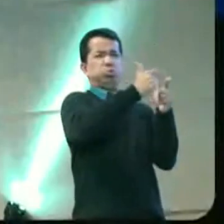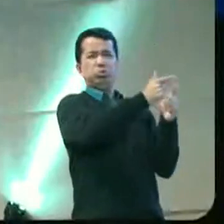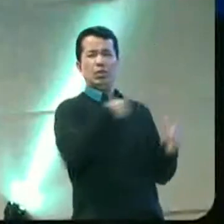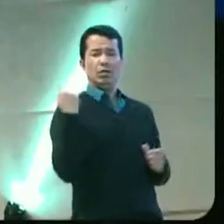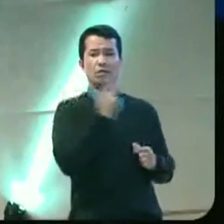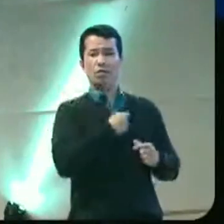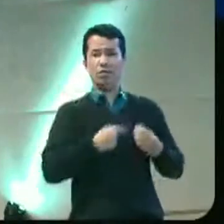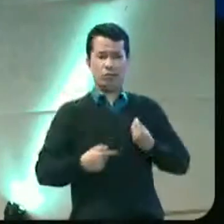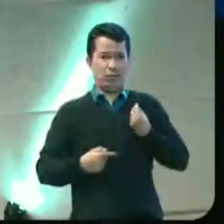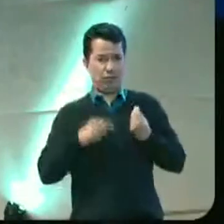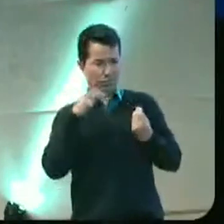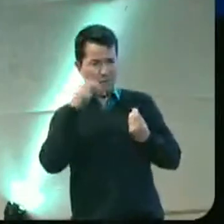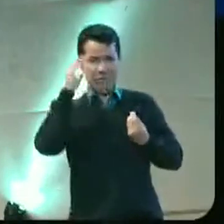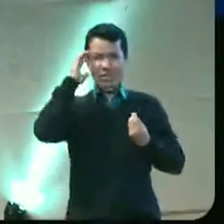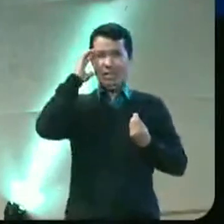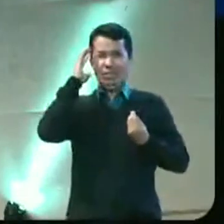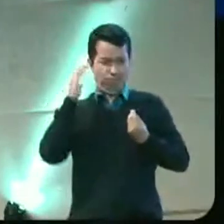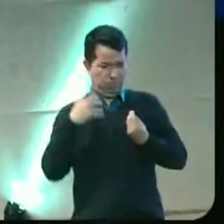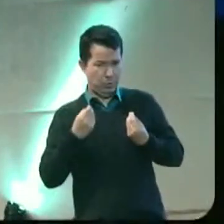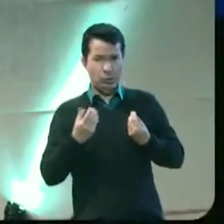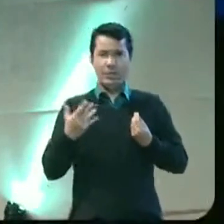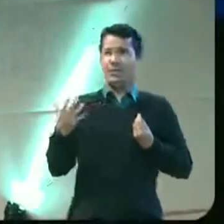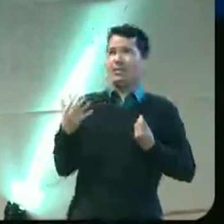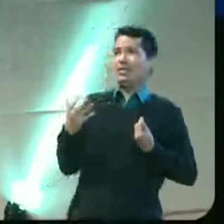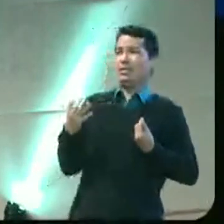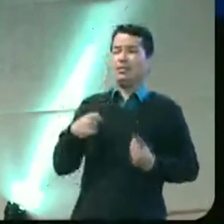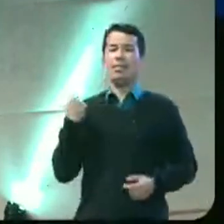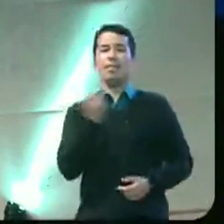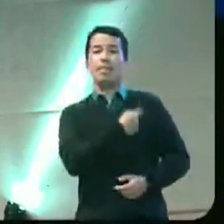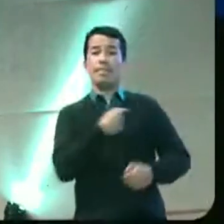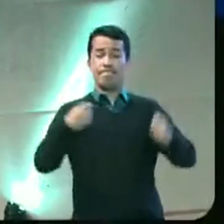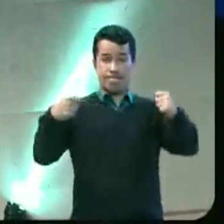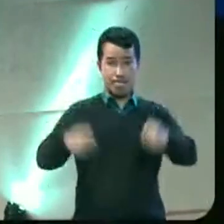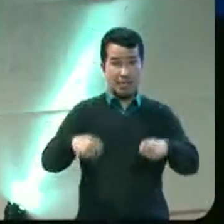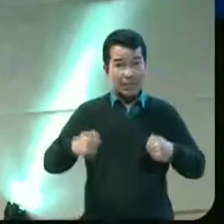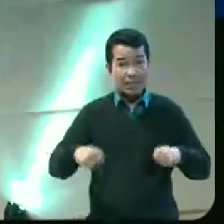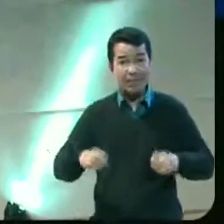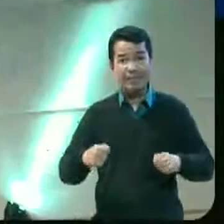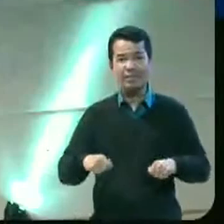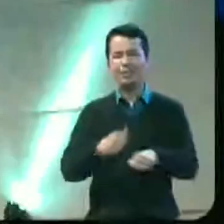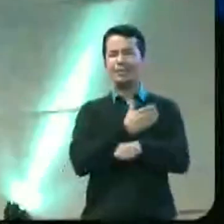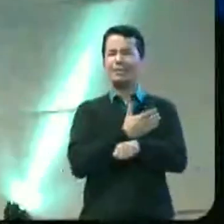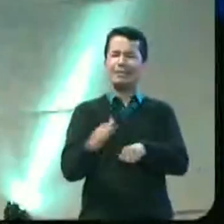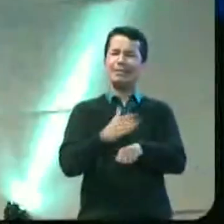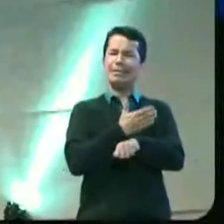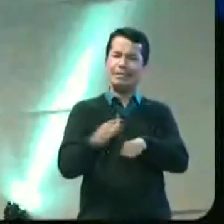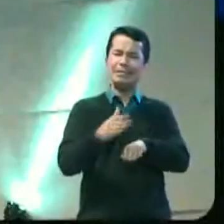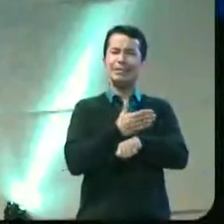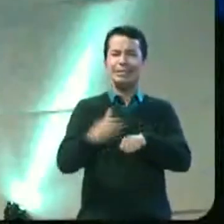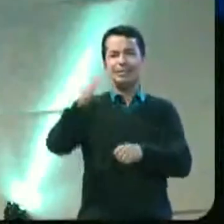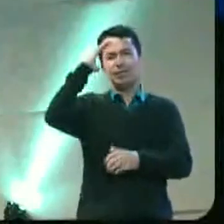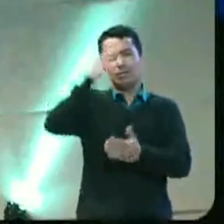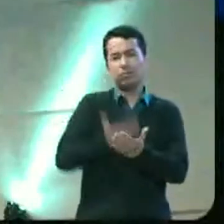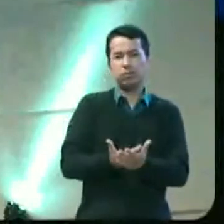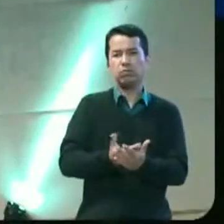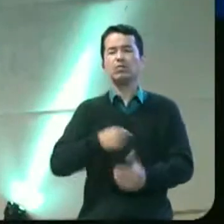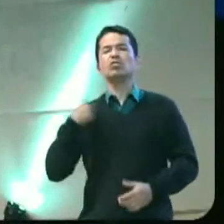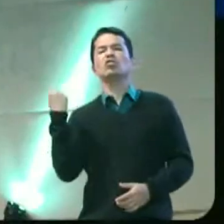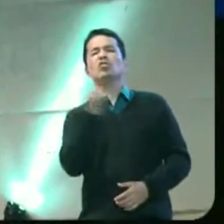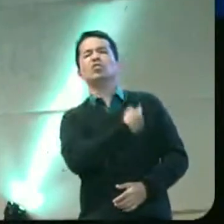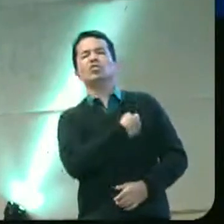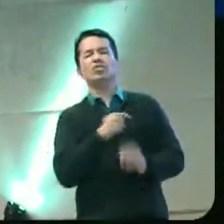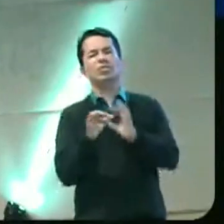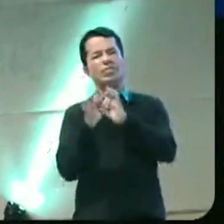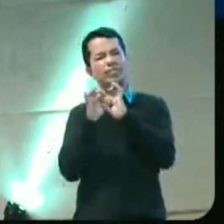própria vida, que nós exercemos a fé, que nós colocamos em prática aquilo que acreditamos, aquilo que nos alimentamos da